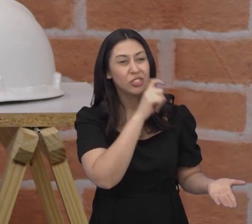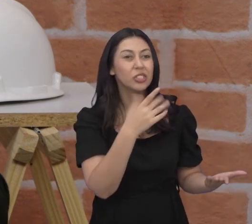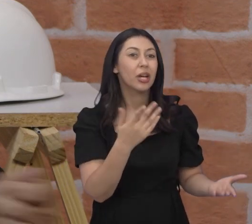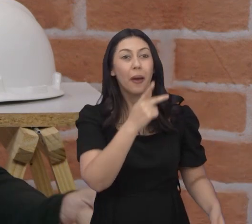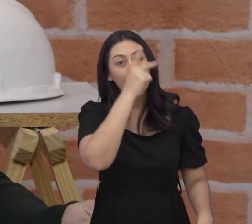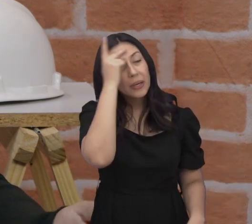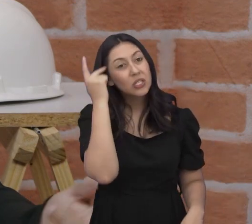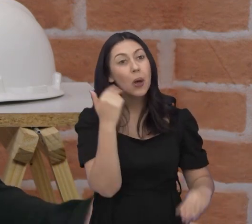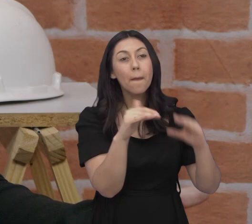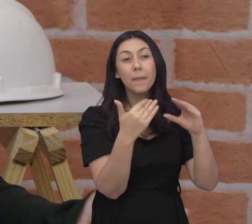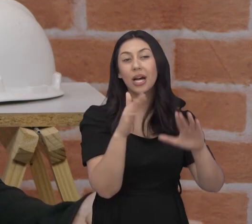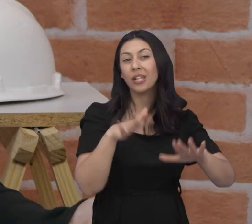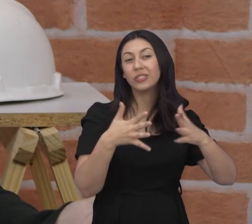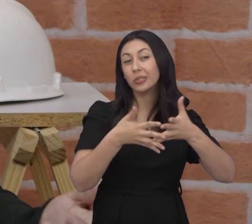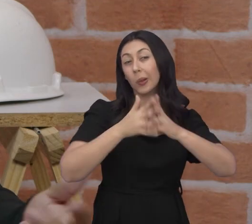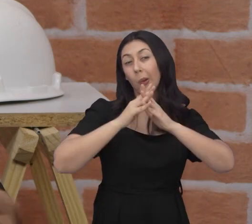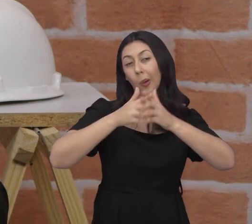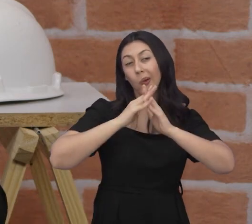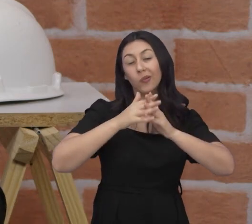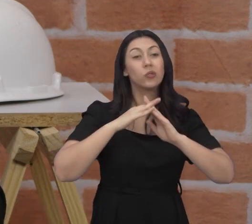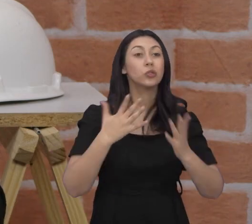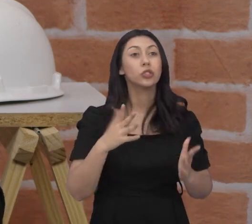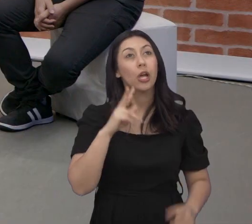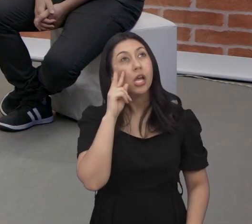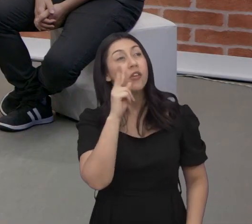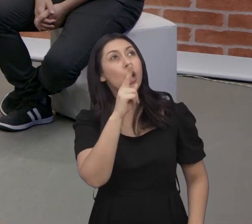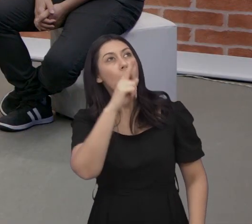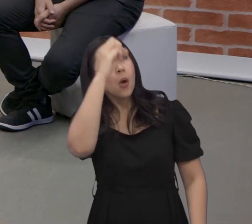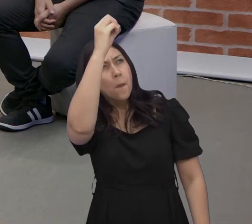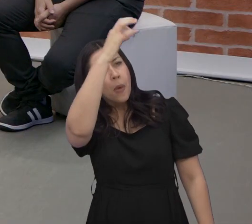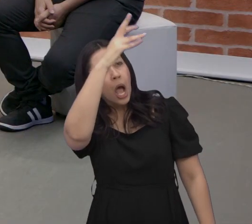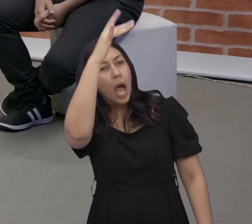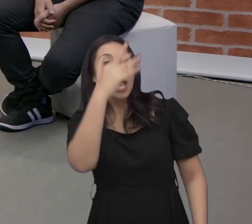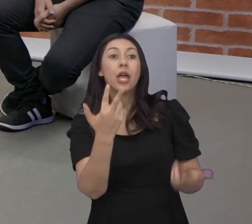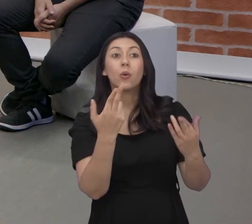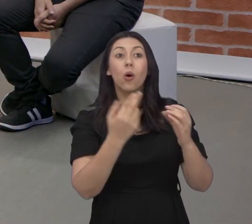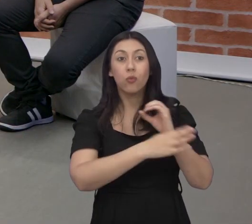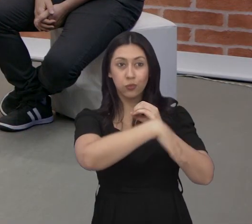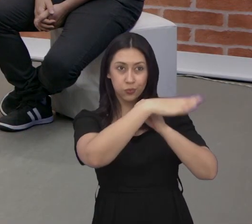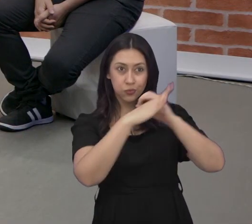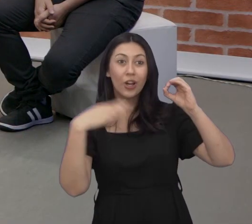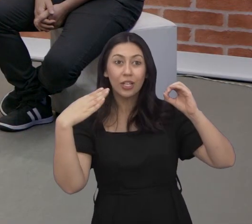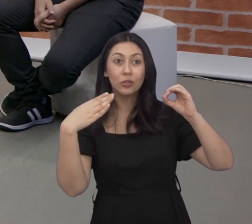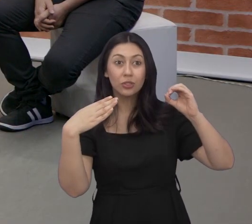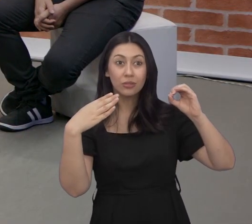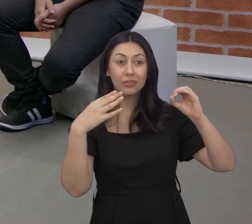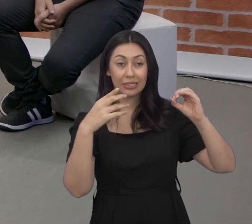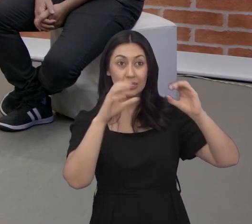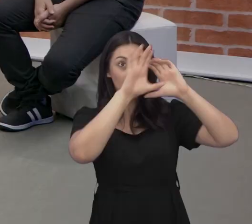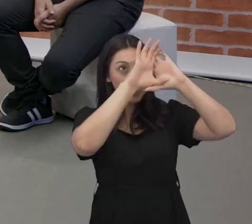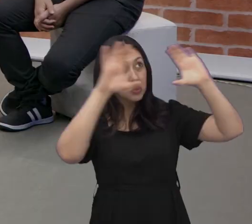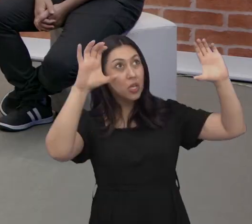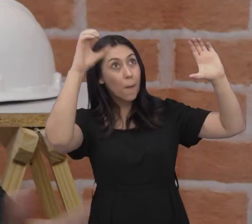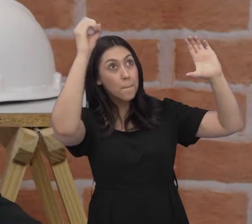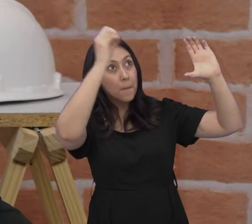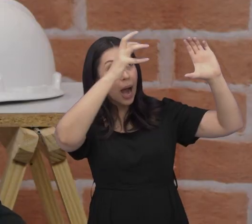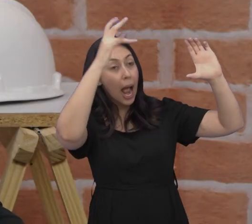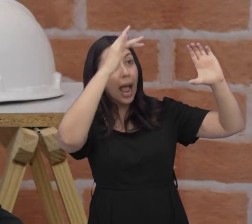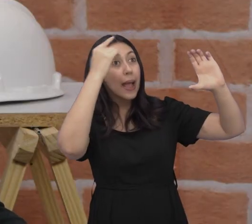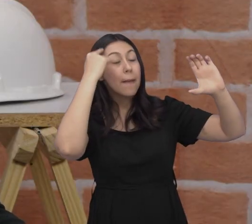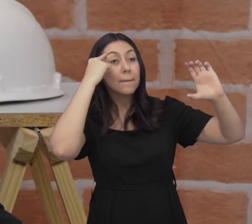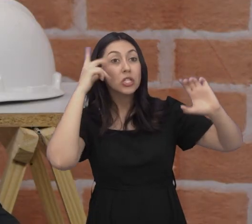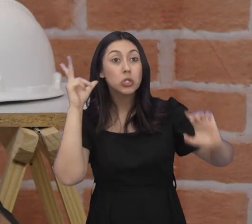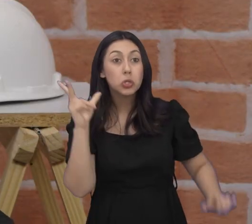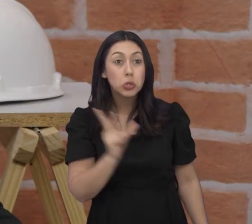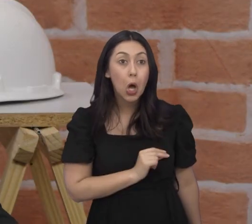As pessoas mandam, às vezes é por confusão mesmo. Filma um planeta, vê um planeta muito iluminado, igual o planeta Vênus, que aparece bem iluminado, acho que pode ser